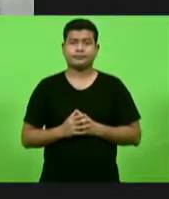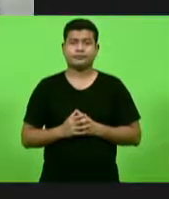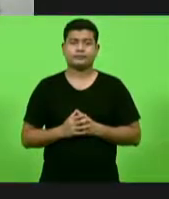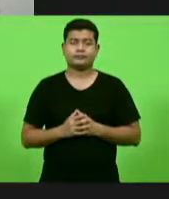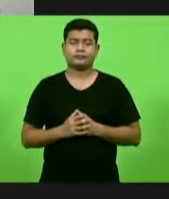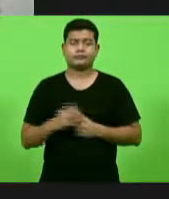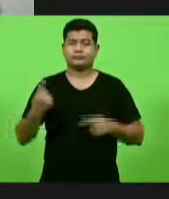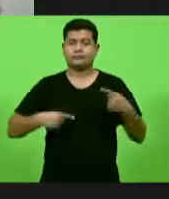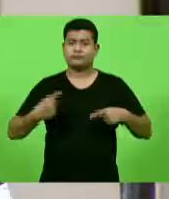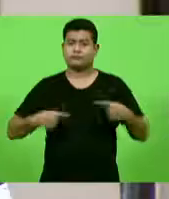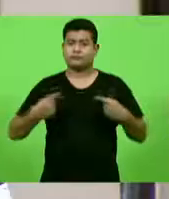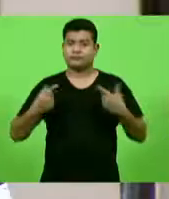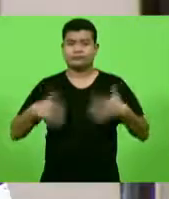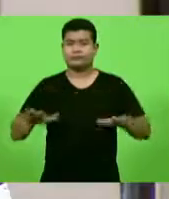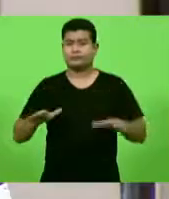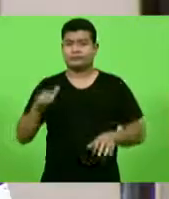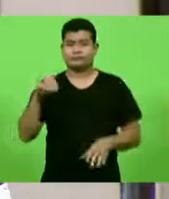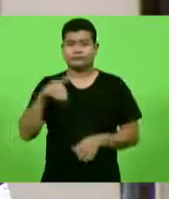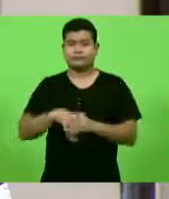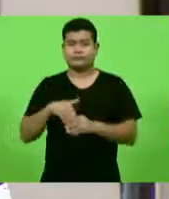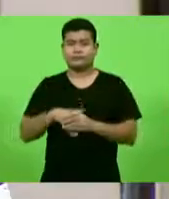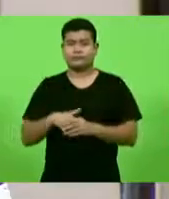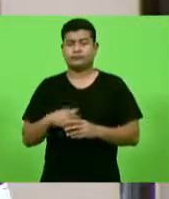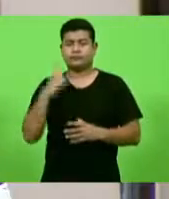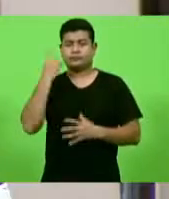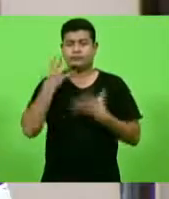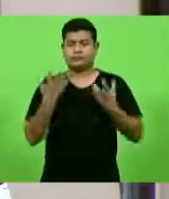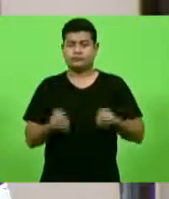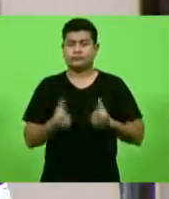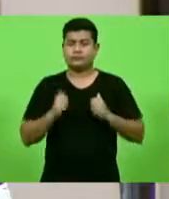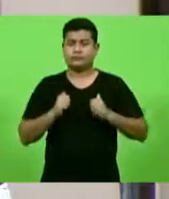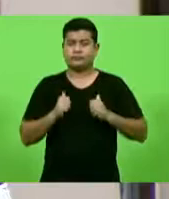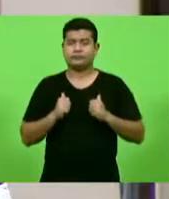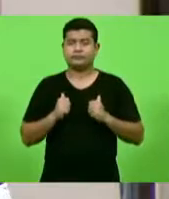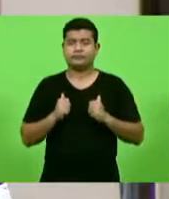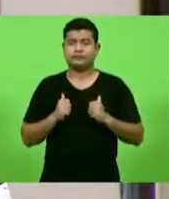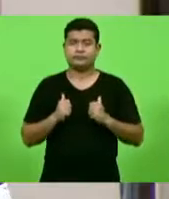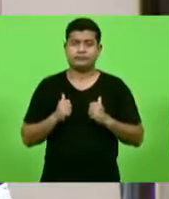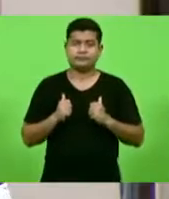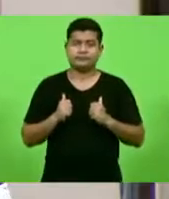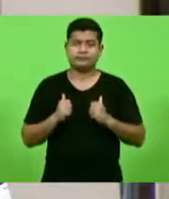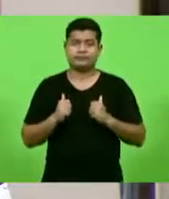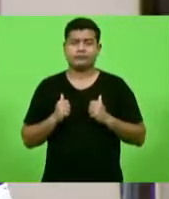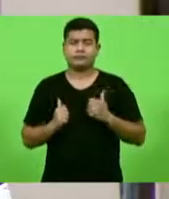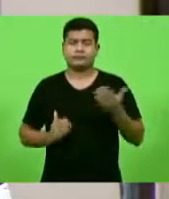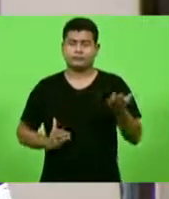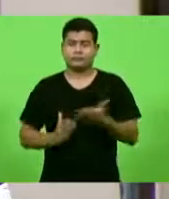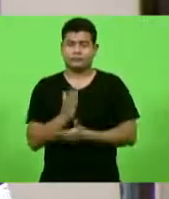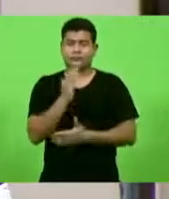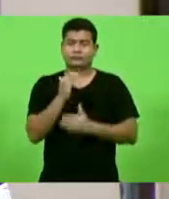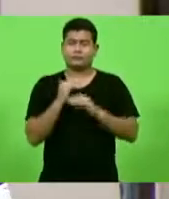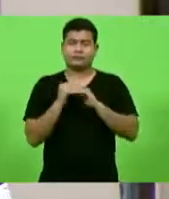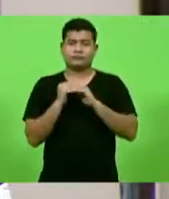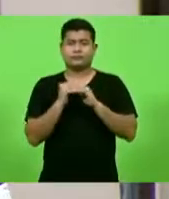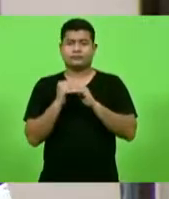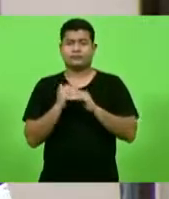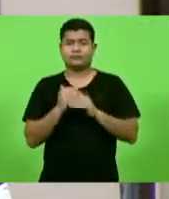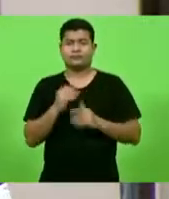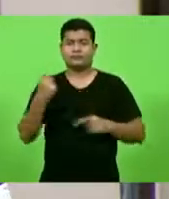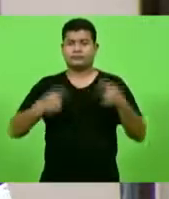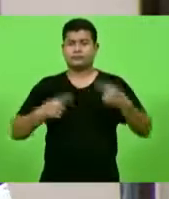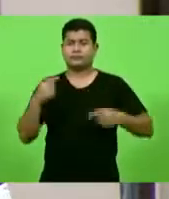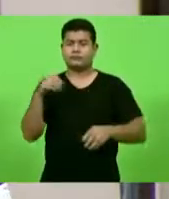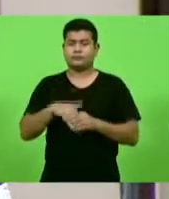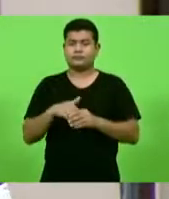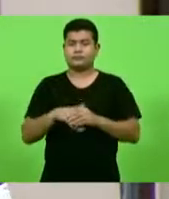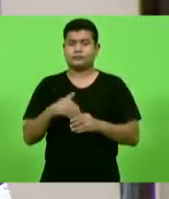Não havendo mais quem queira discutir em votação, deputados que aprovam permaneçam como se encontram. Aprovado por unanimidade. Discussão e votação em